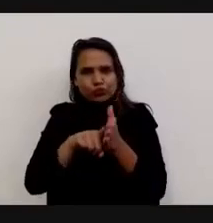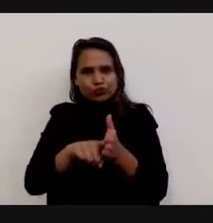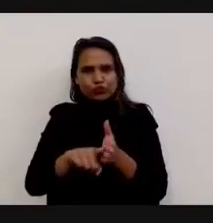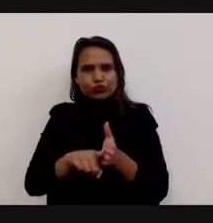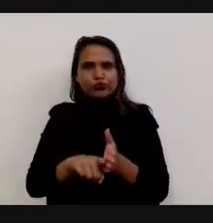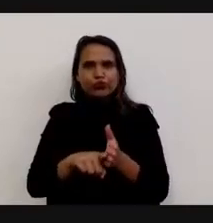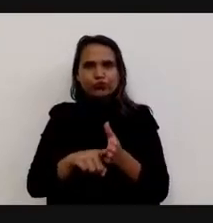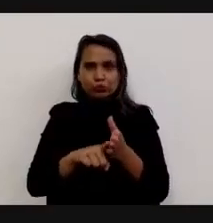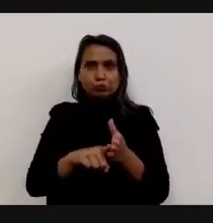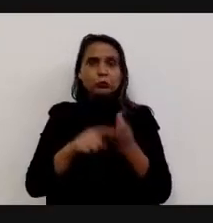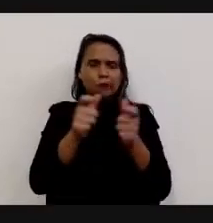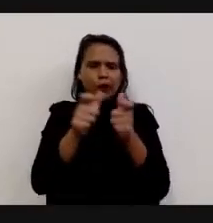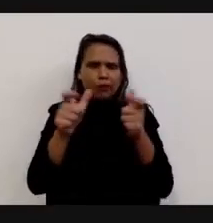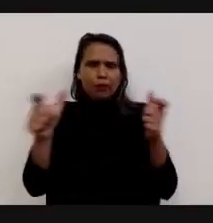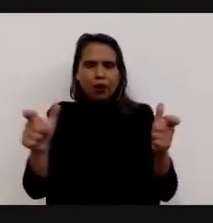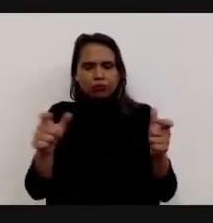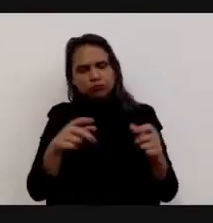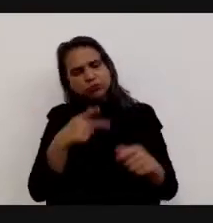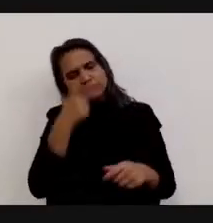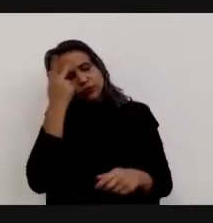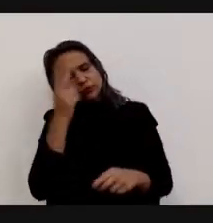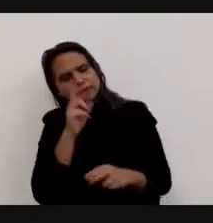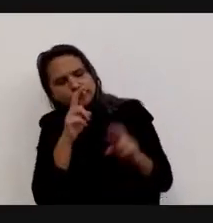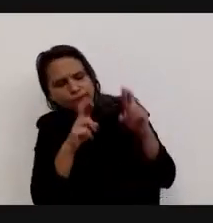legislador possa não só fiscalizar,